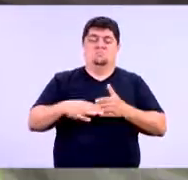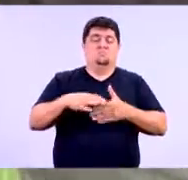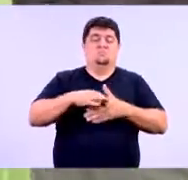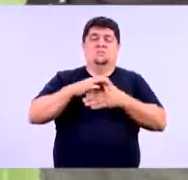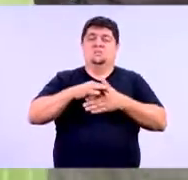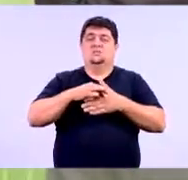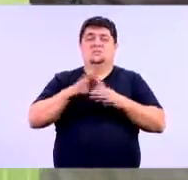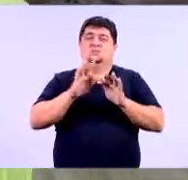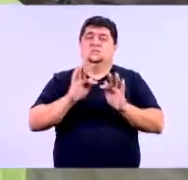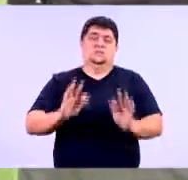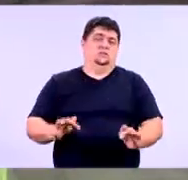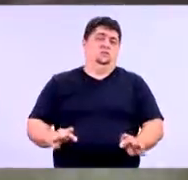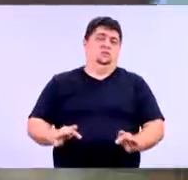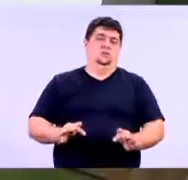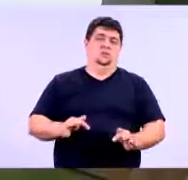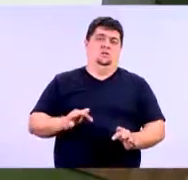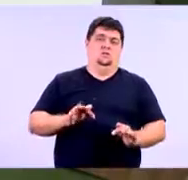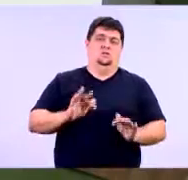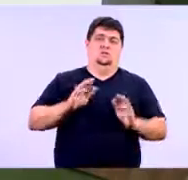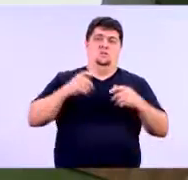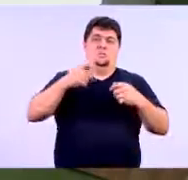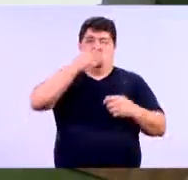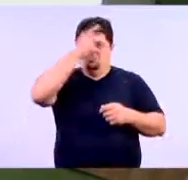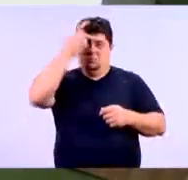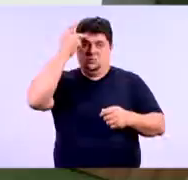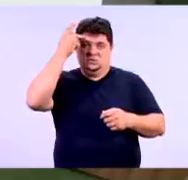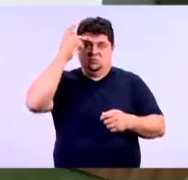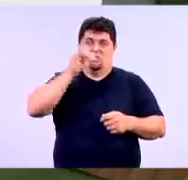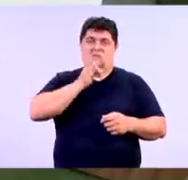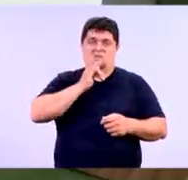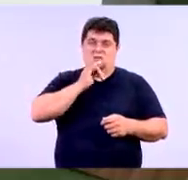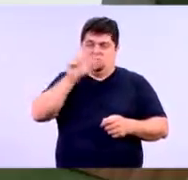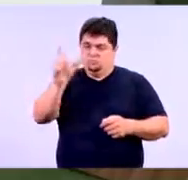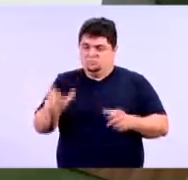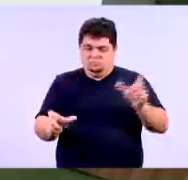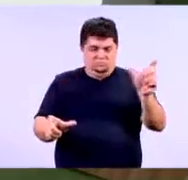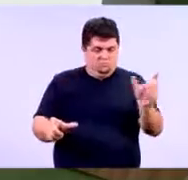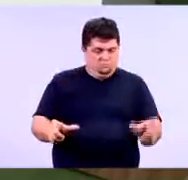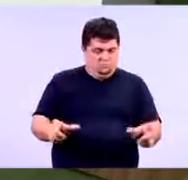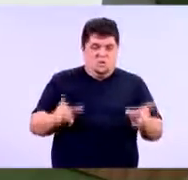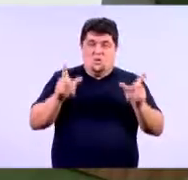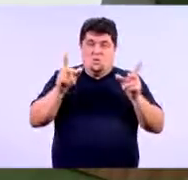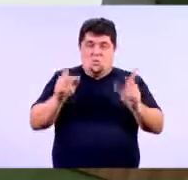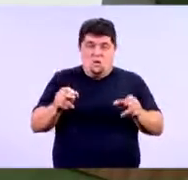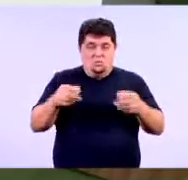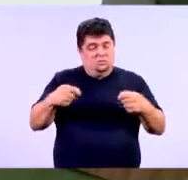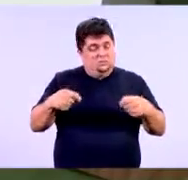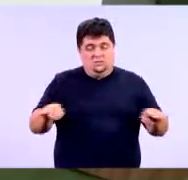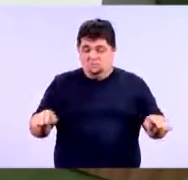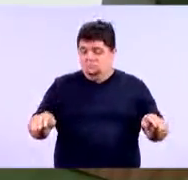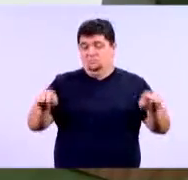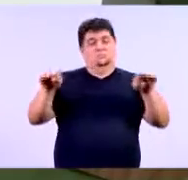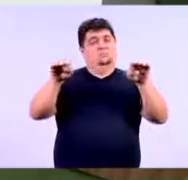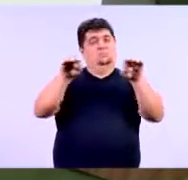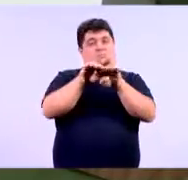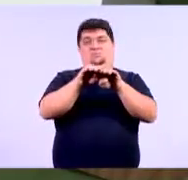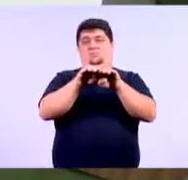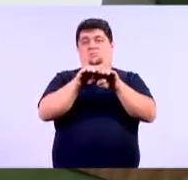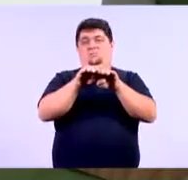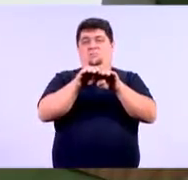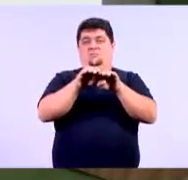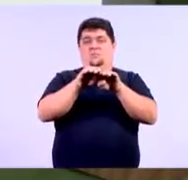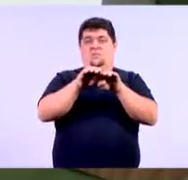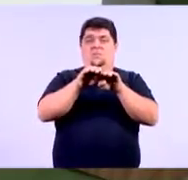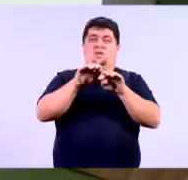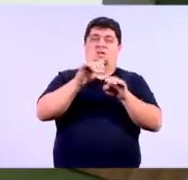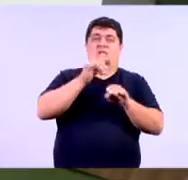ele diz o seguinte: as pessoas que estão na mesma situação devem ser tratadas de maneira igual. As pessoas que